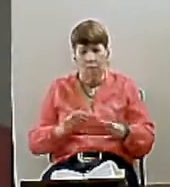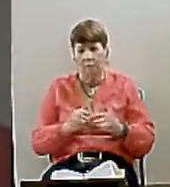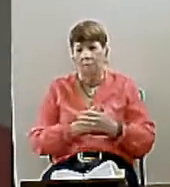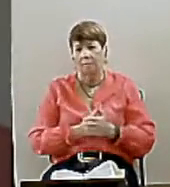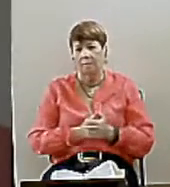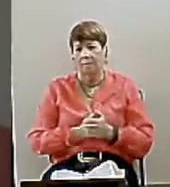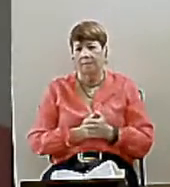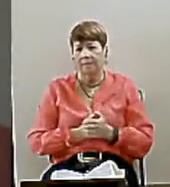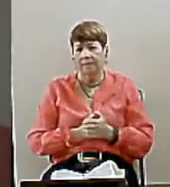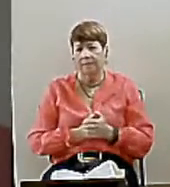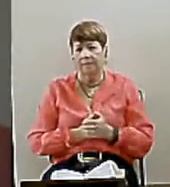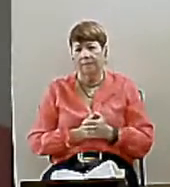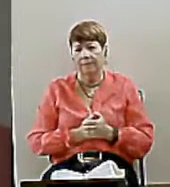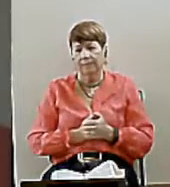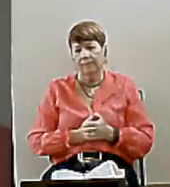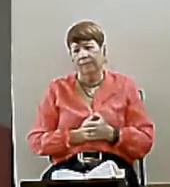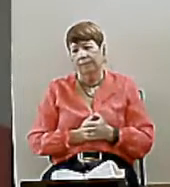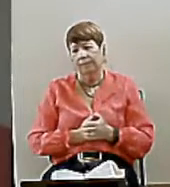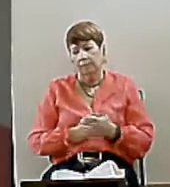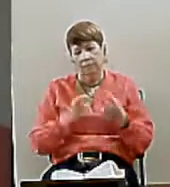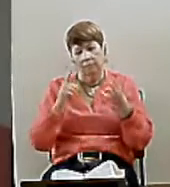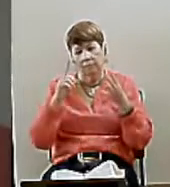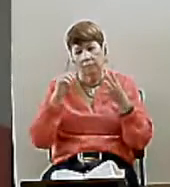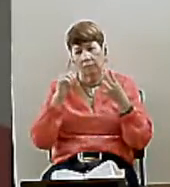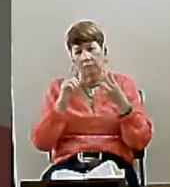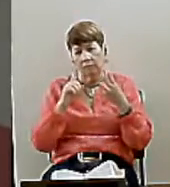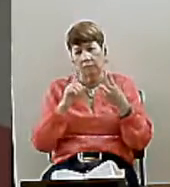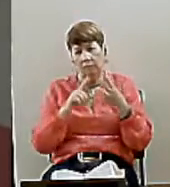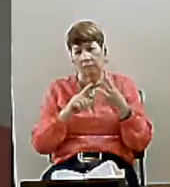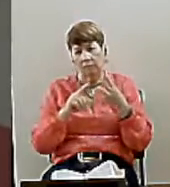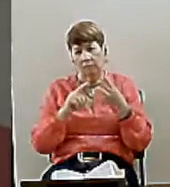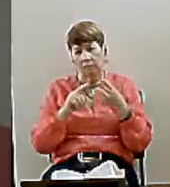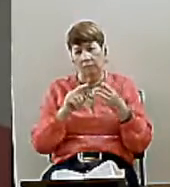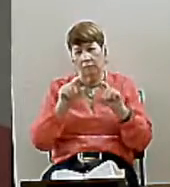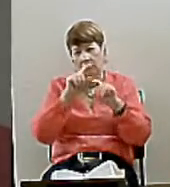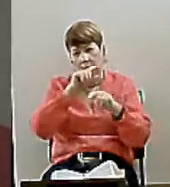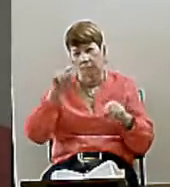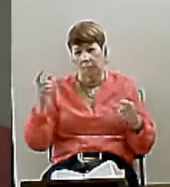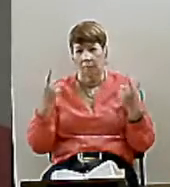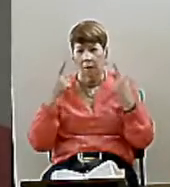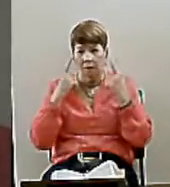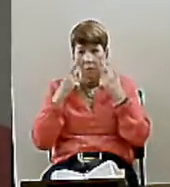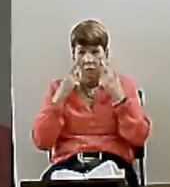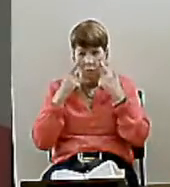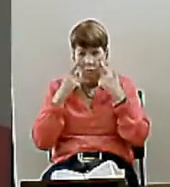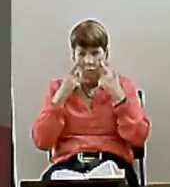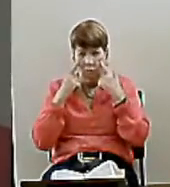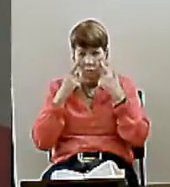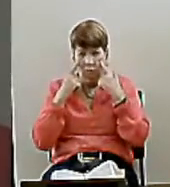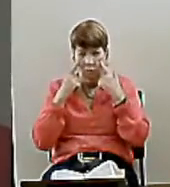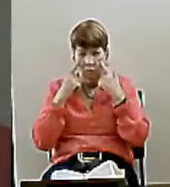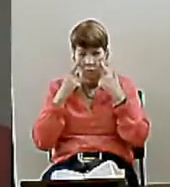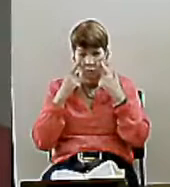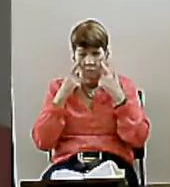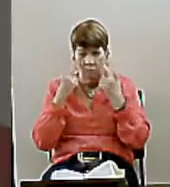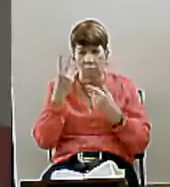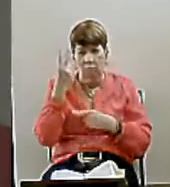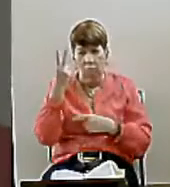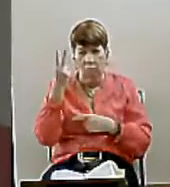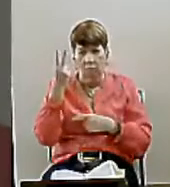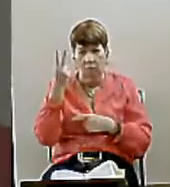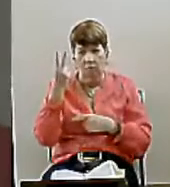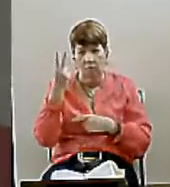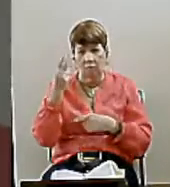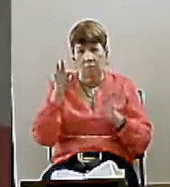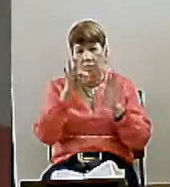precisamos agir com prudência e aí essa expressão nos chama atenção para duas outras pequenininhas que aparecem